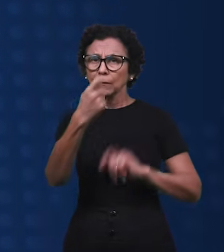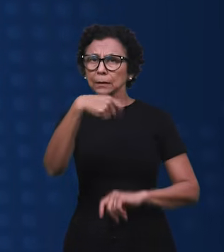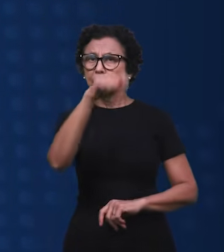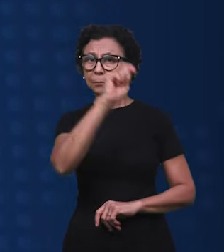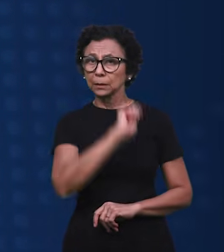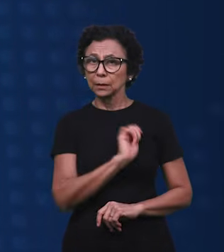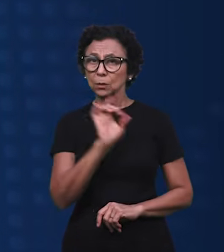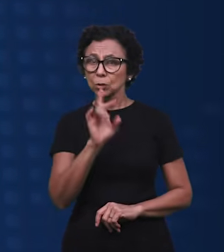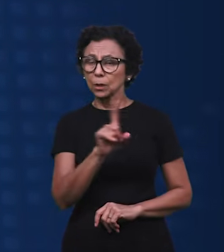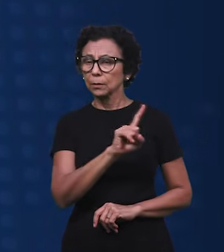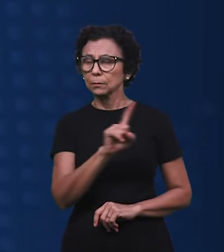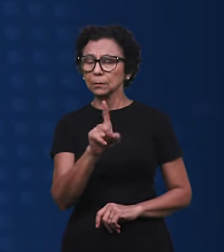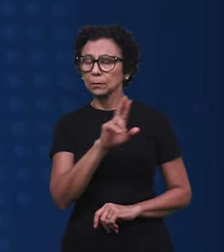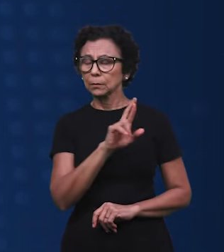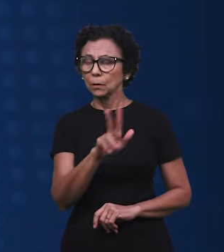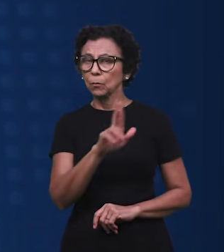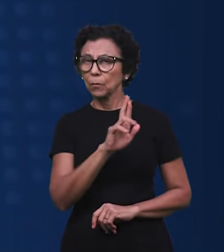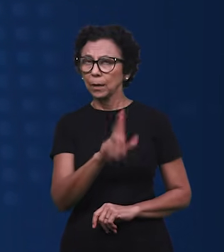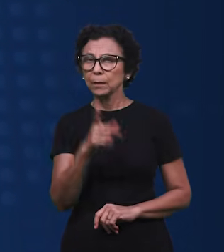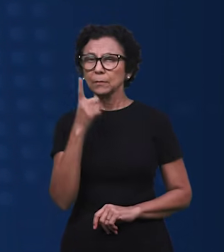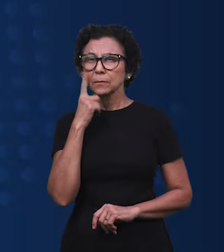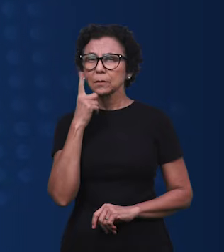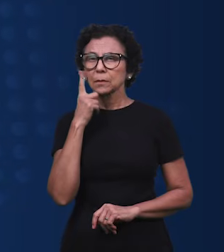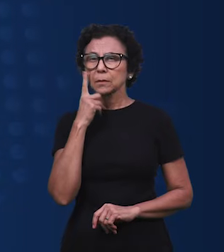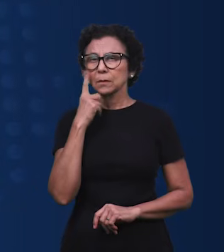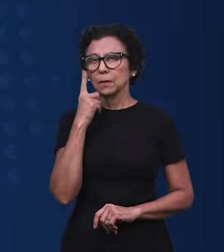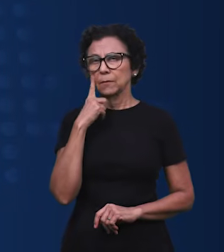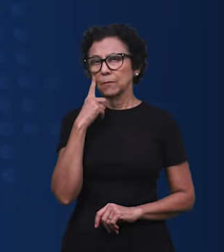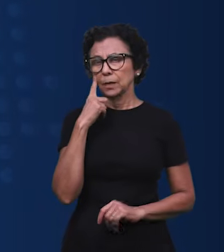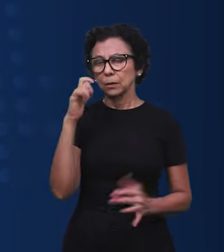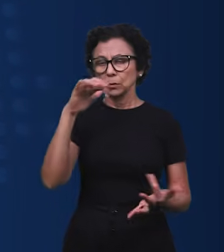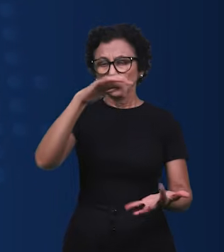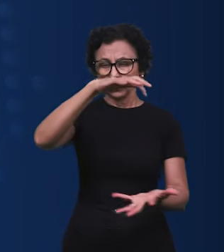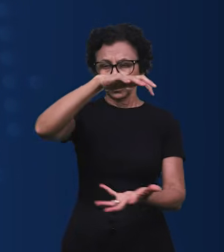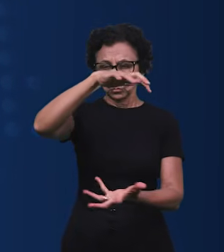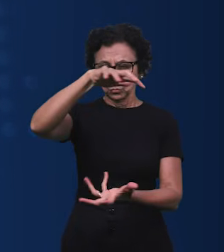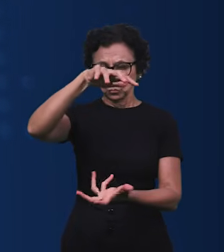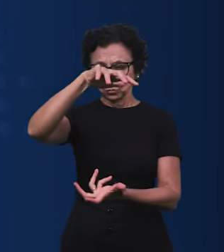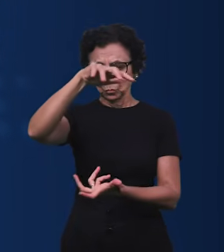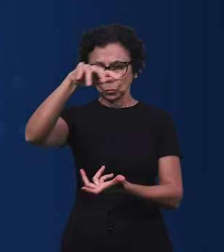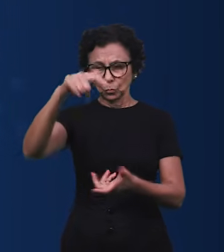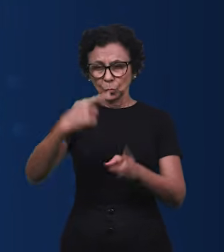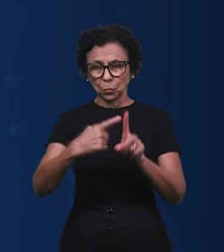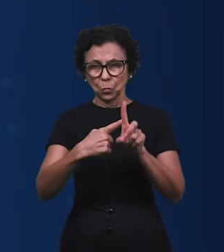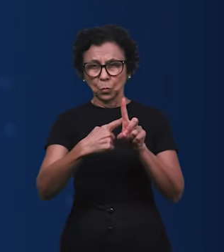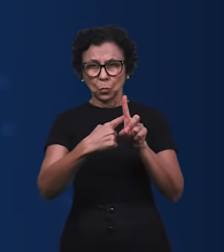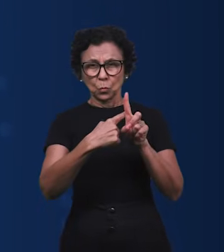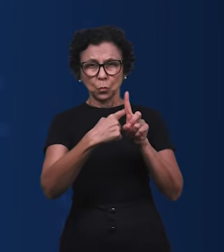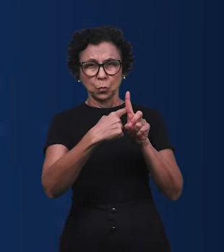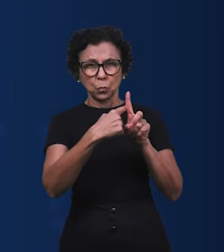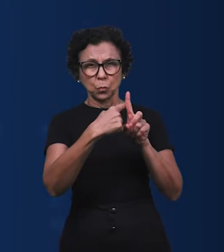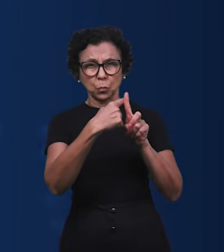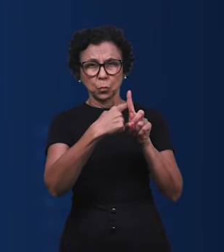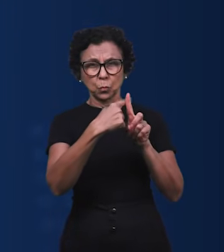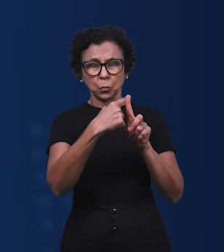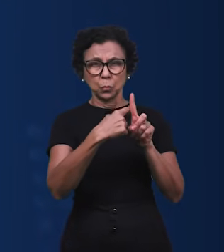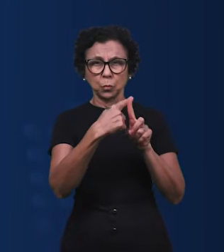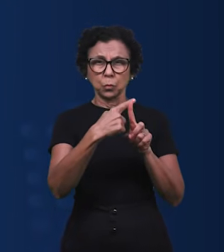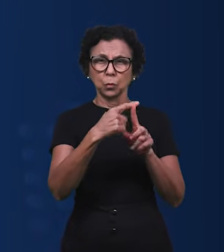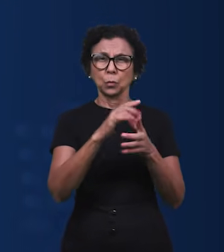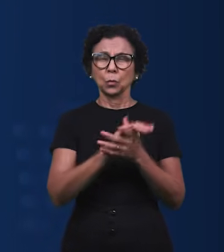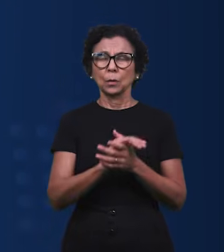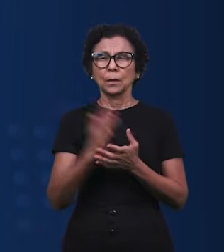a gente olha os dados históricos, a gente vê que a temperatura do planeta ela aumentou ali quando houve a